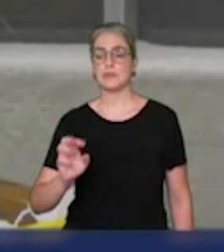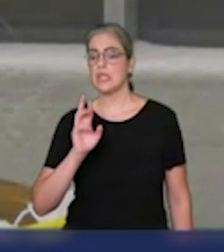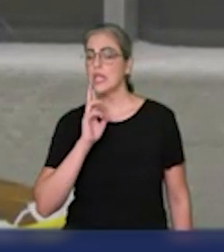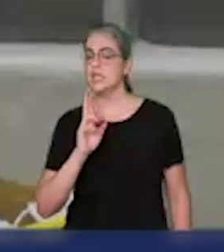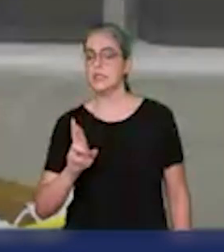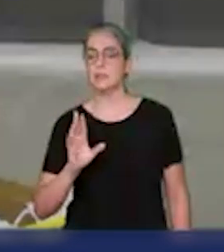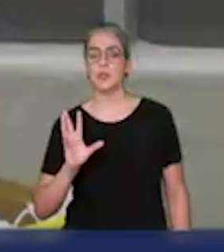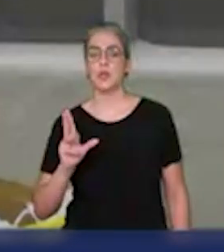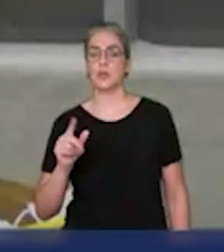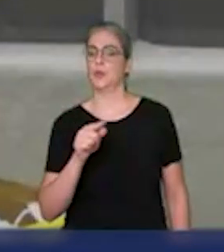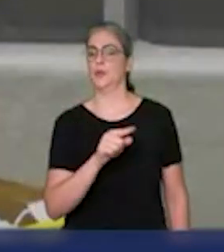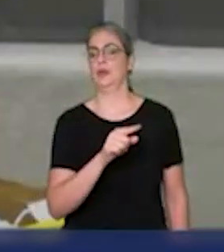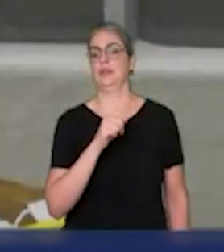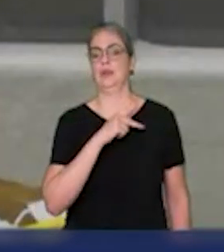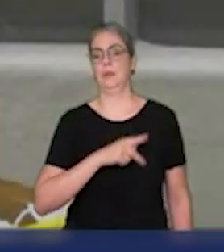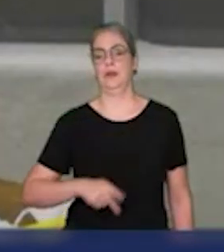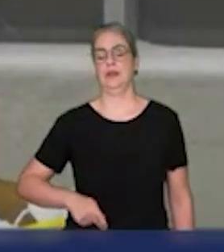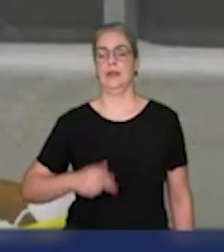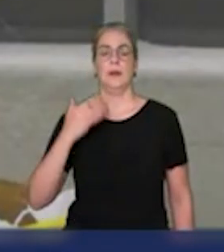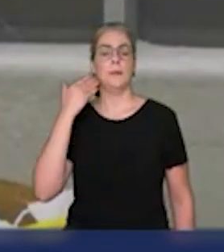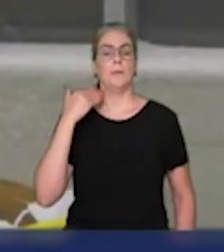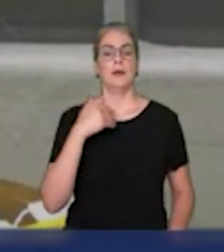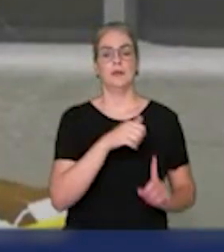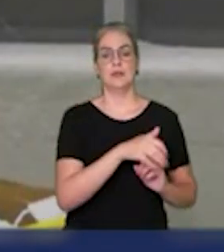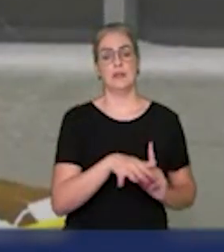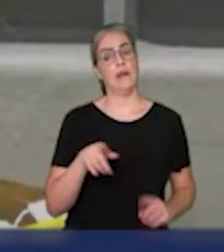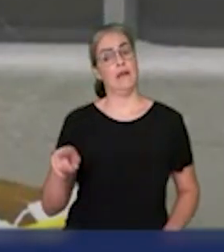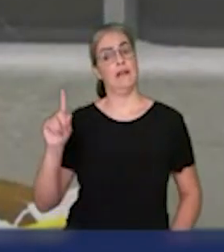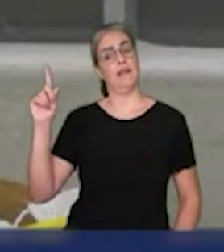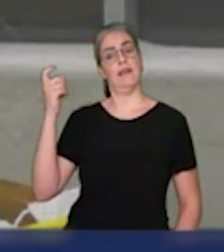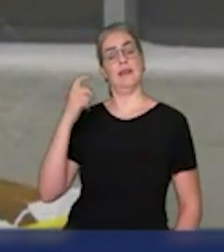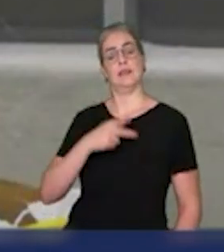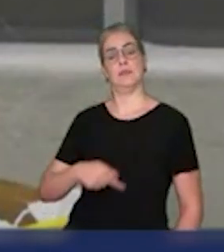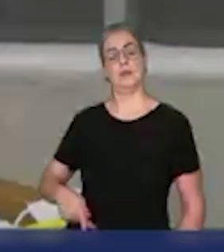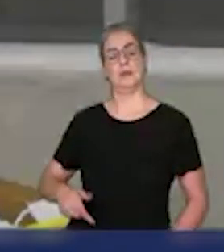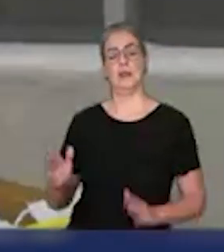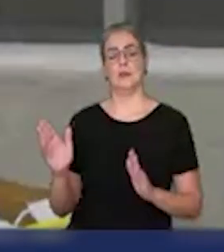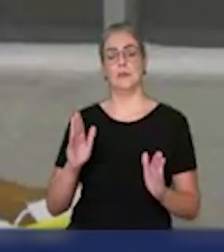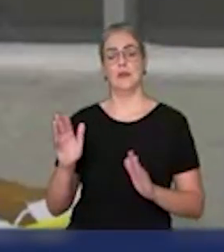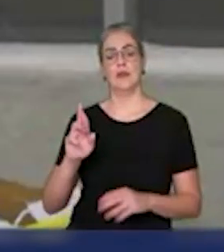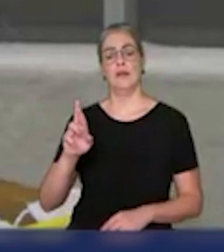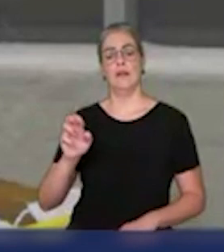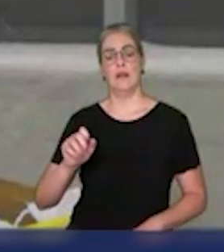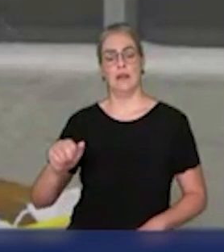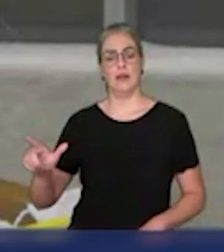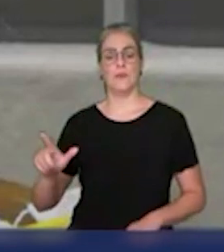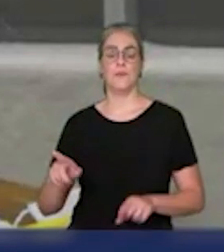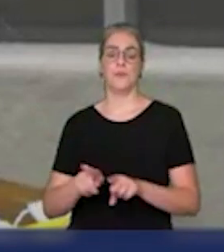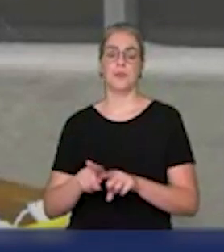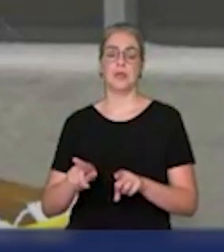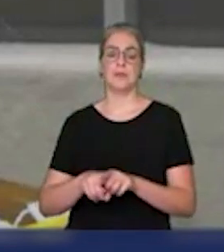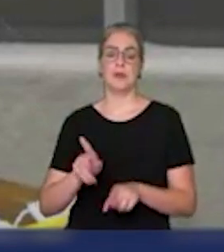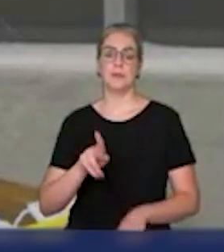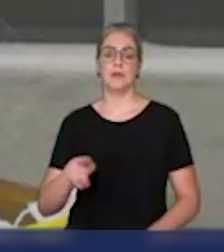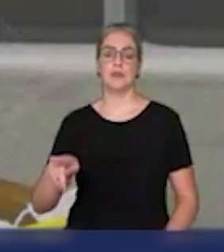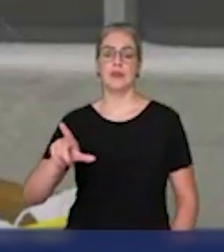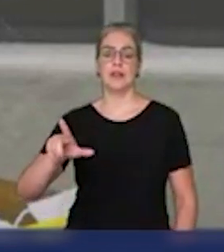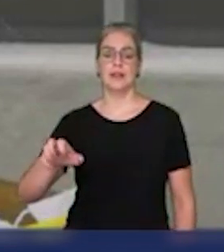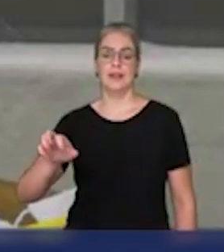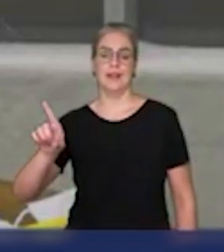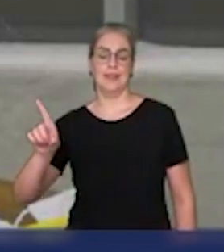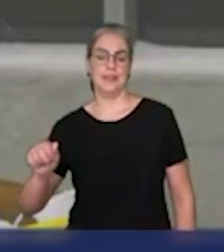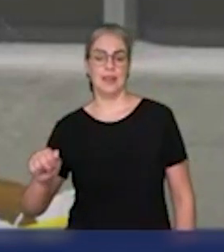Banco Central na época do Real, e da professora Leda Paulani, da Universidade de São Paulo, onde